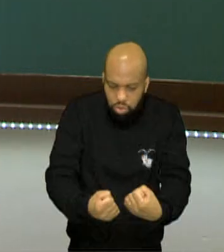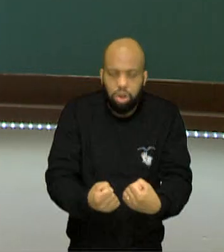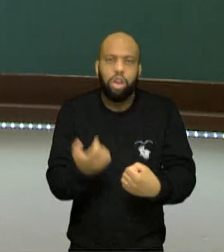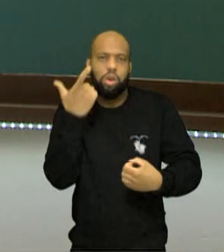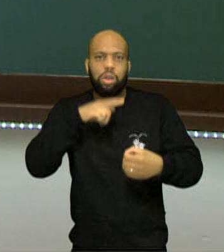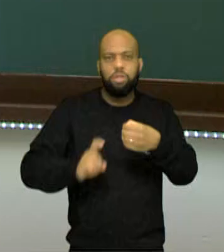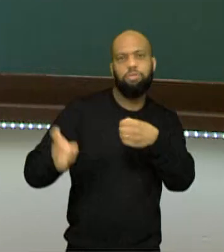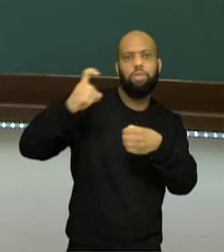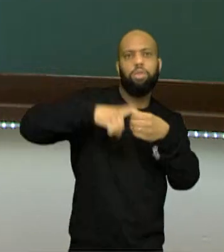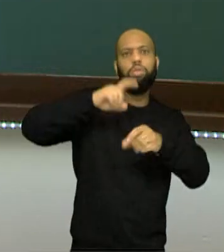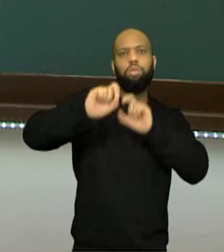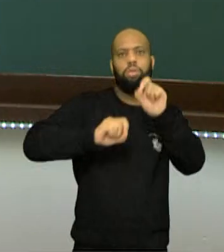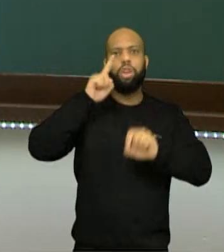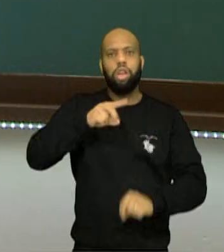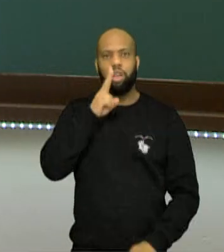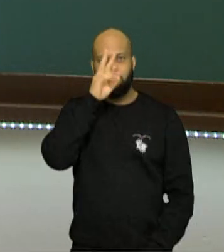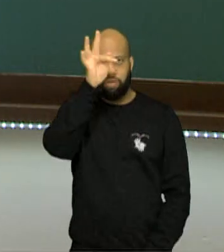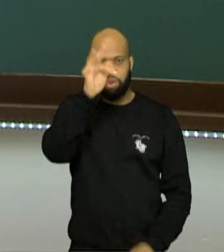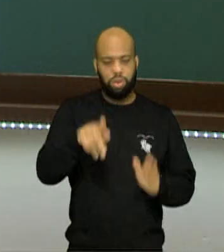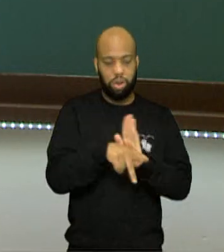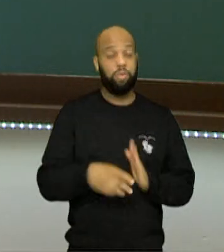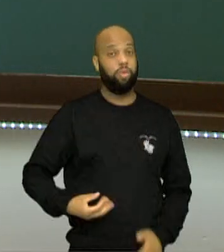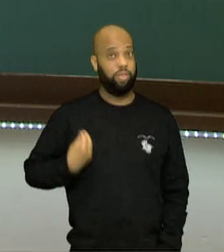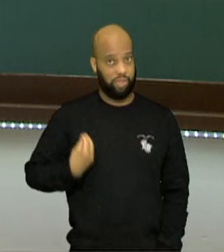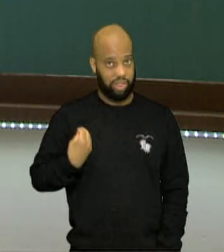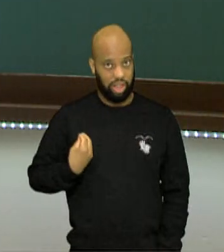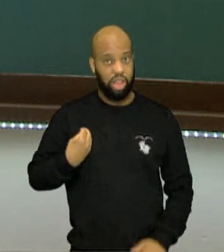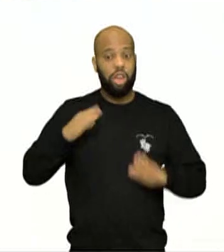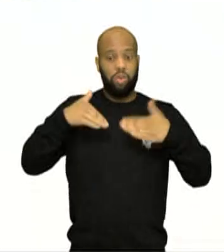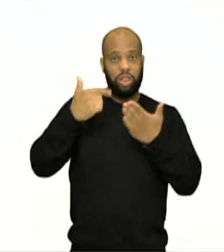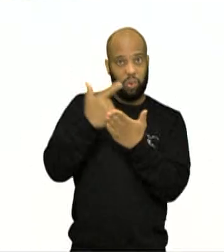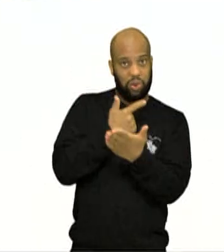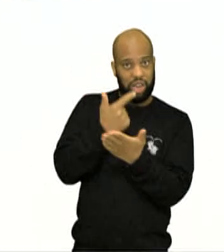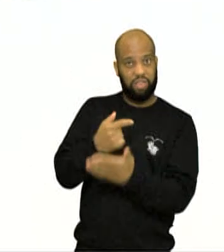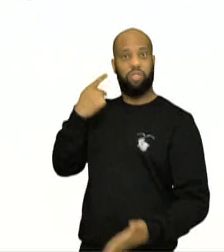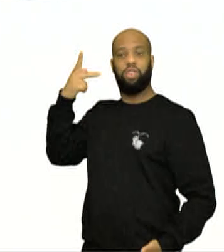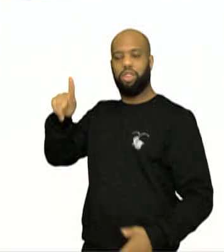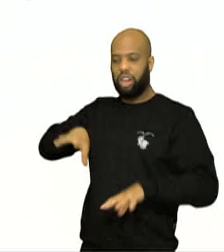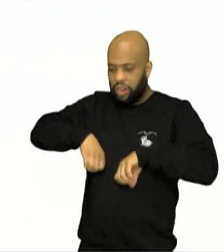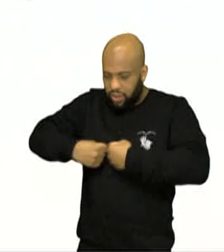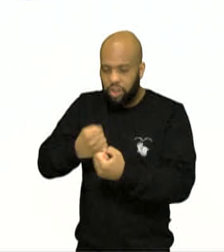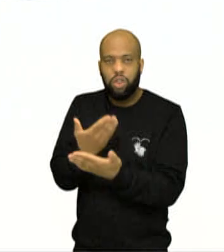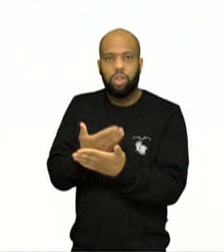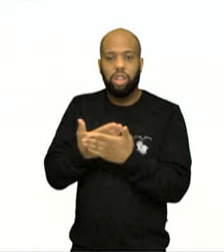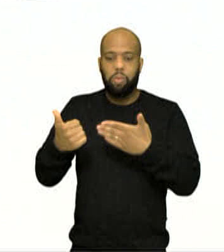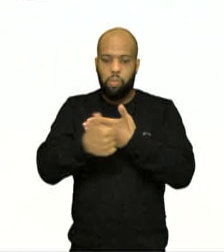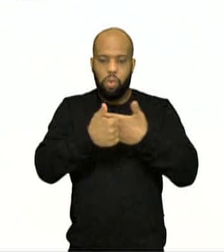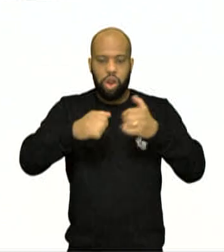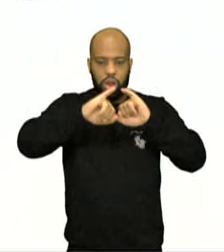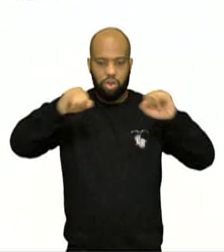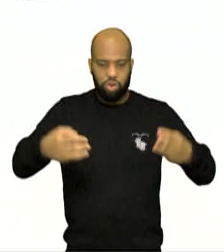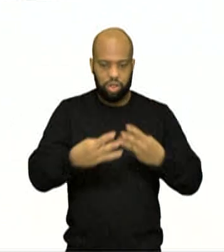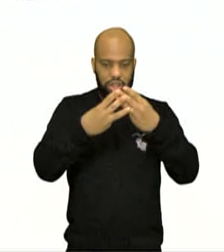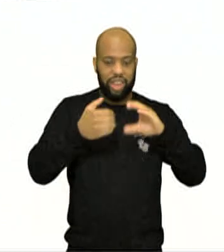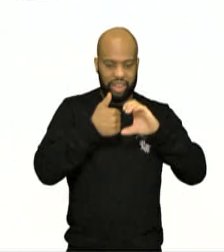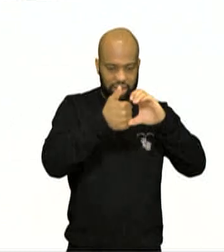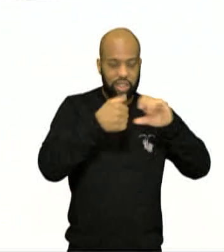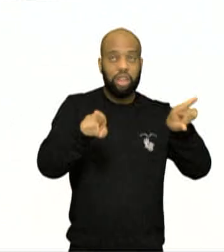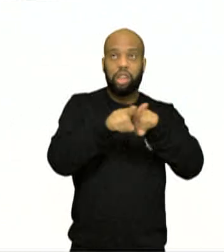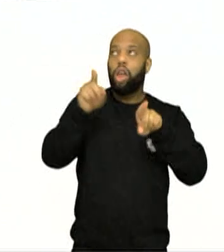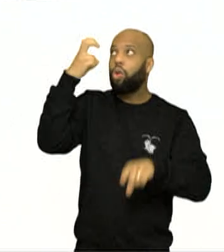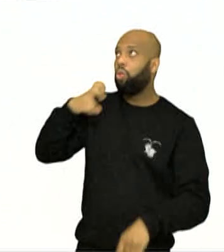recuperação das chamadas forças vitais. Em suas obras, dedicou-se a estudar a moral judaico-cristã, a